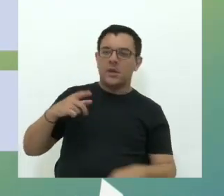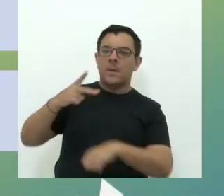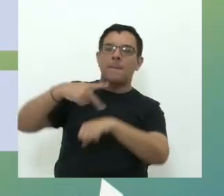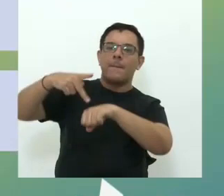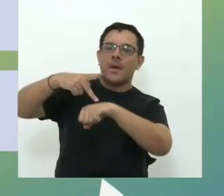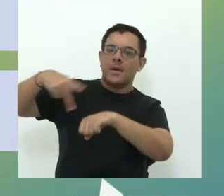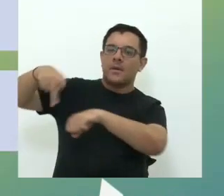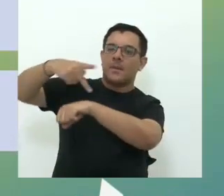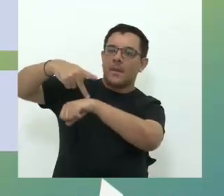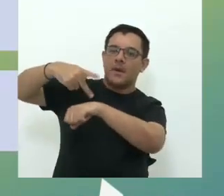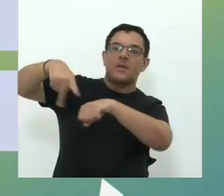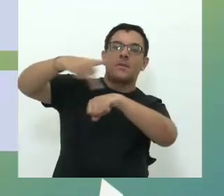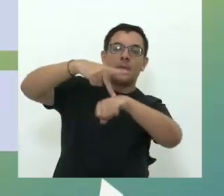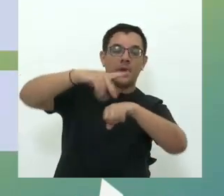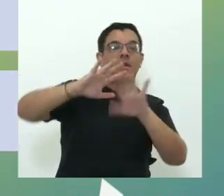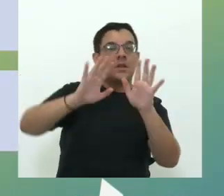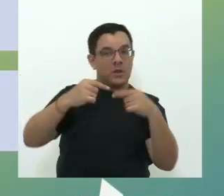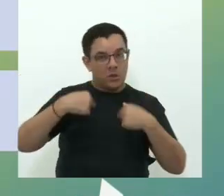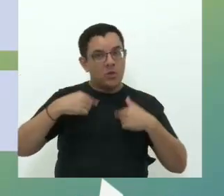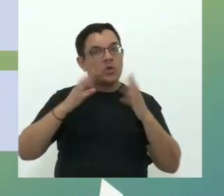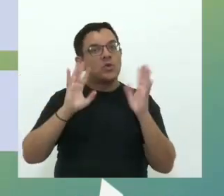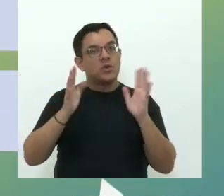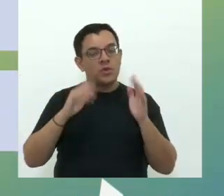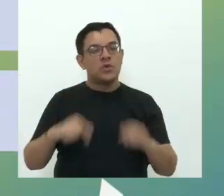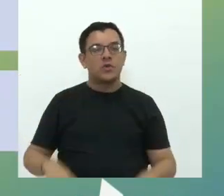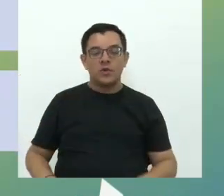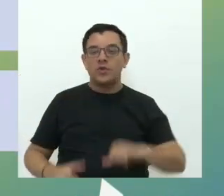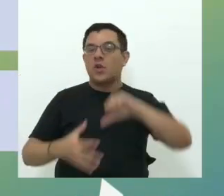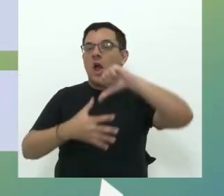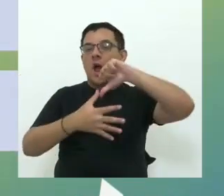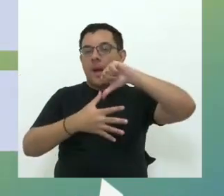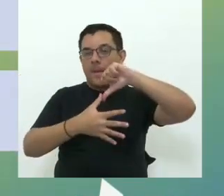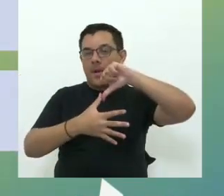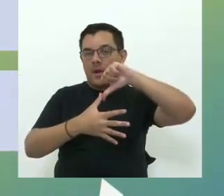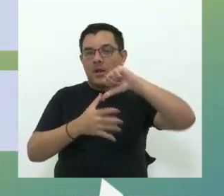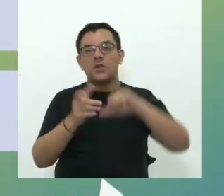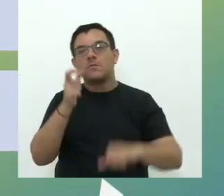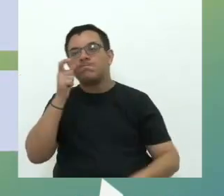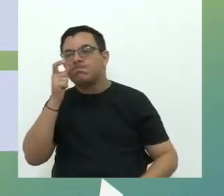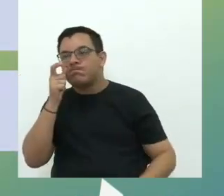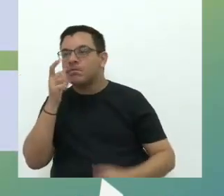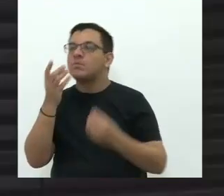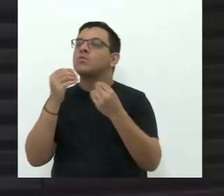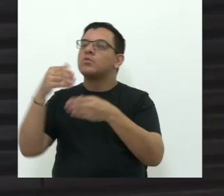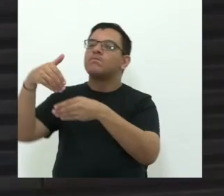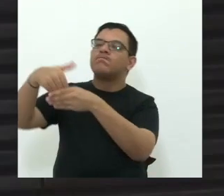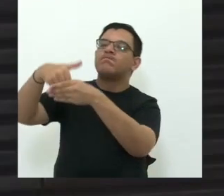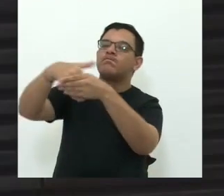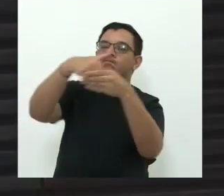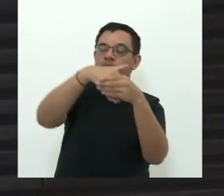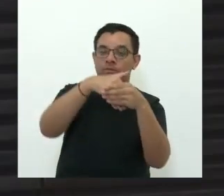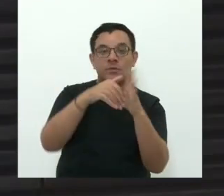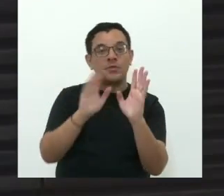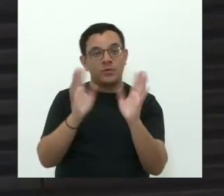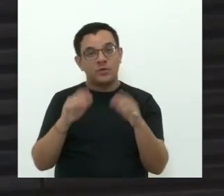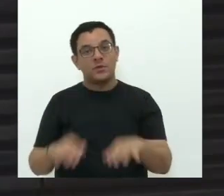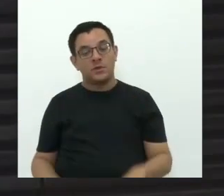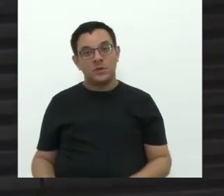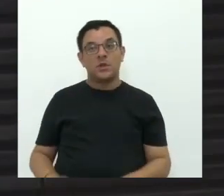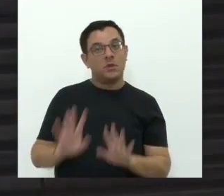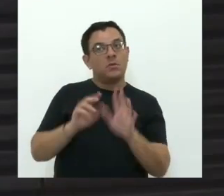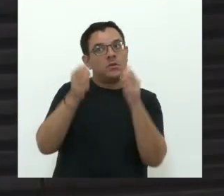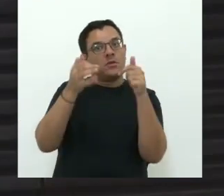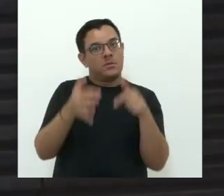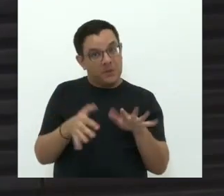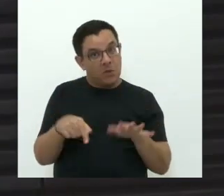países Eu já estive em praticamente toda América Latina observando eleições eu devo dizer aqui eu vou puxar sardinha